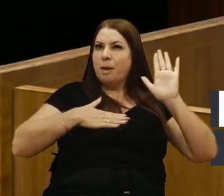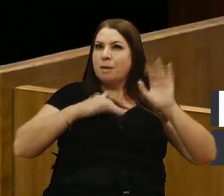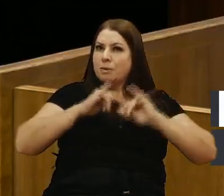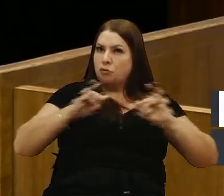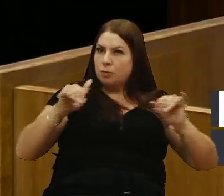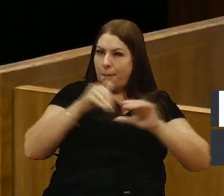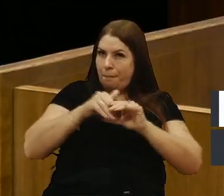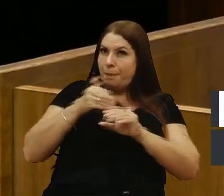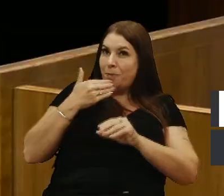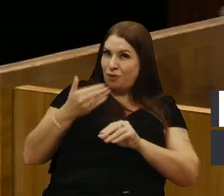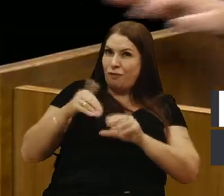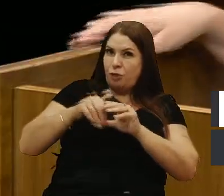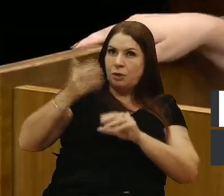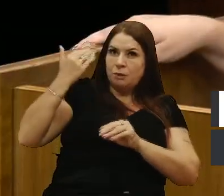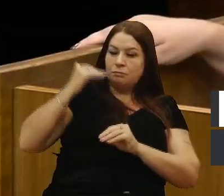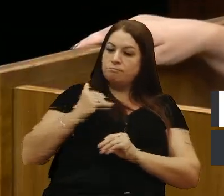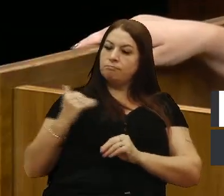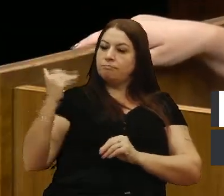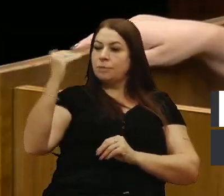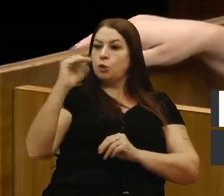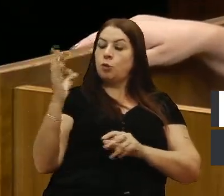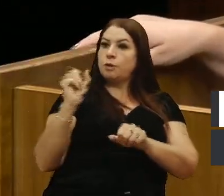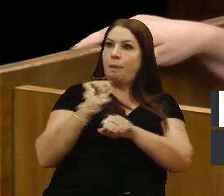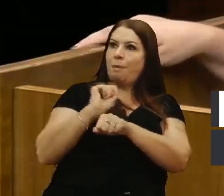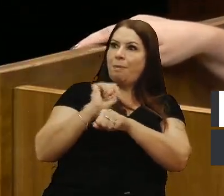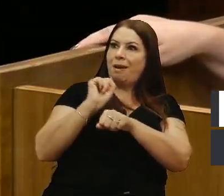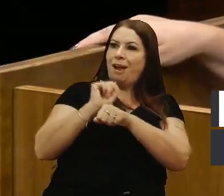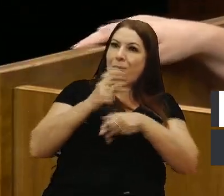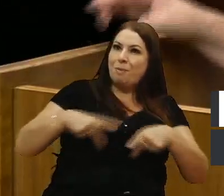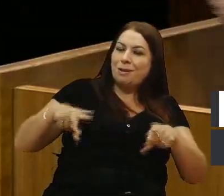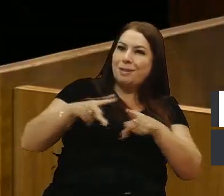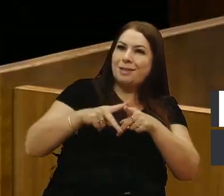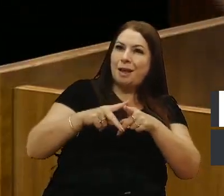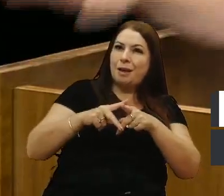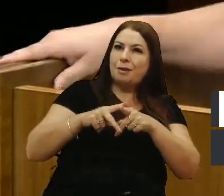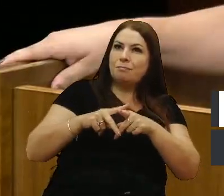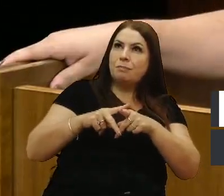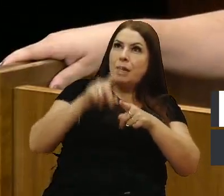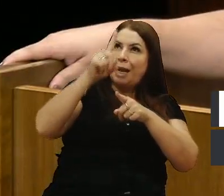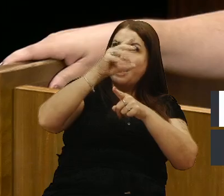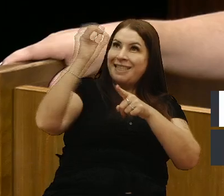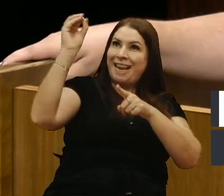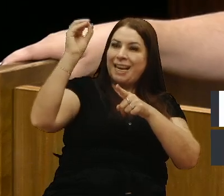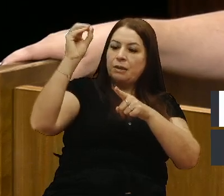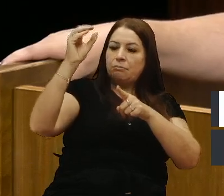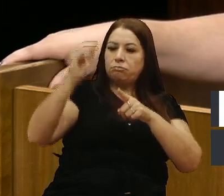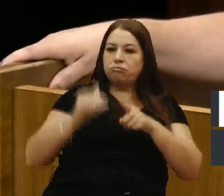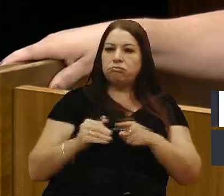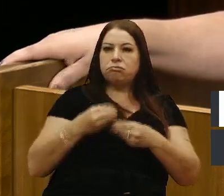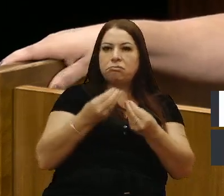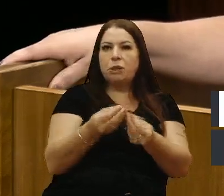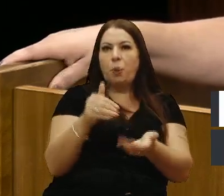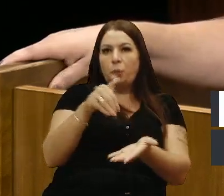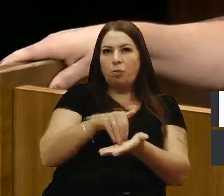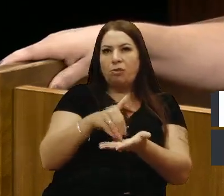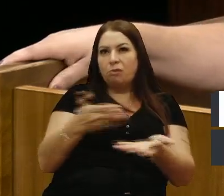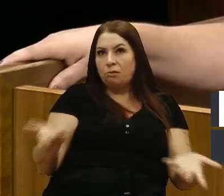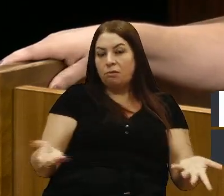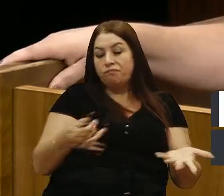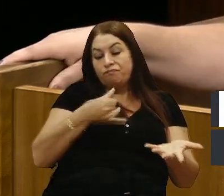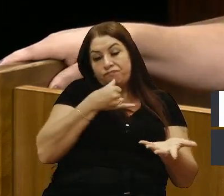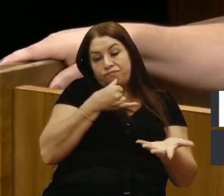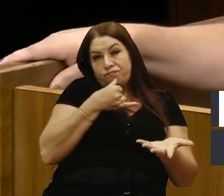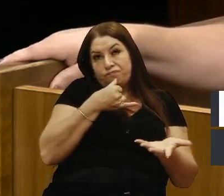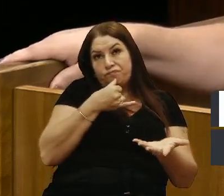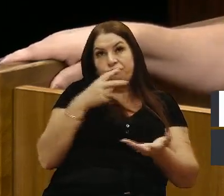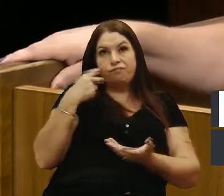campanha que eleva a expectativa da população a 100 e entrega o mínimo, infelizmente. Seu à parte,